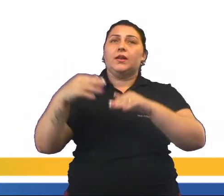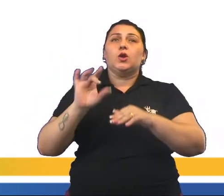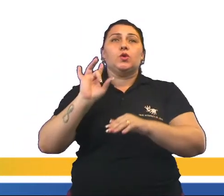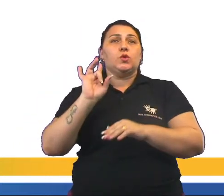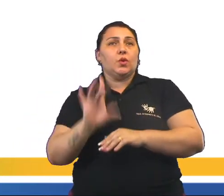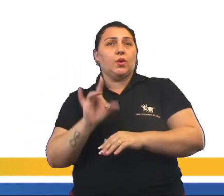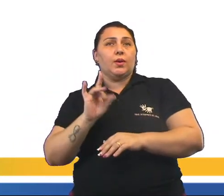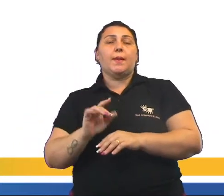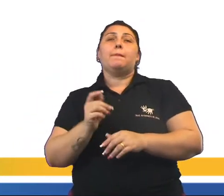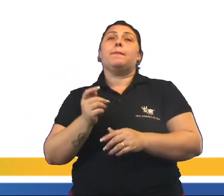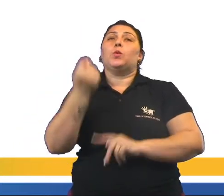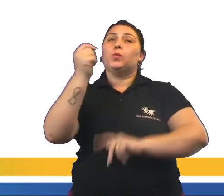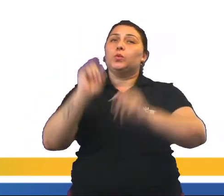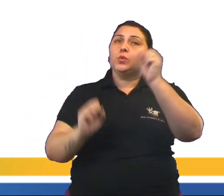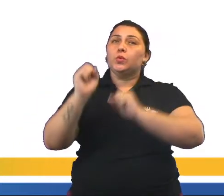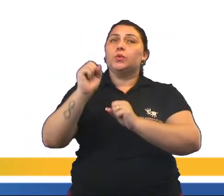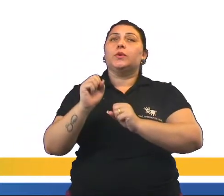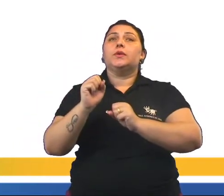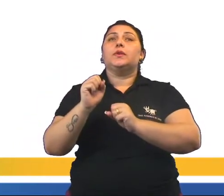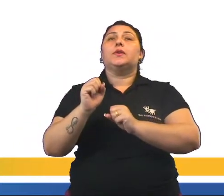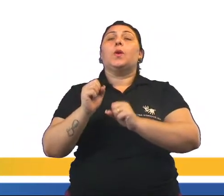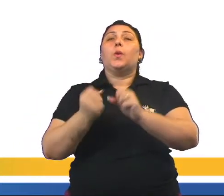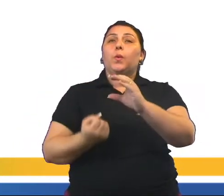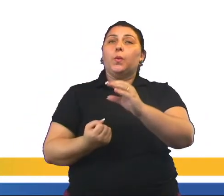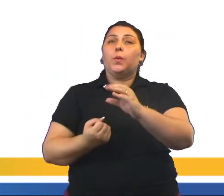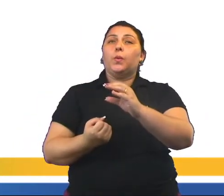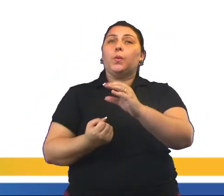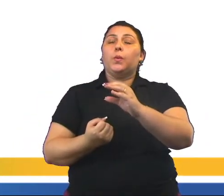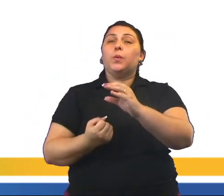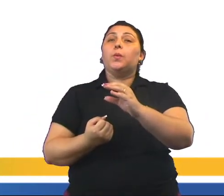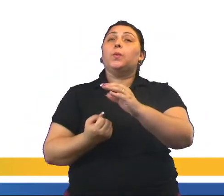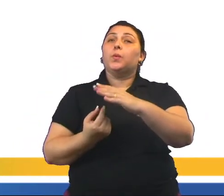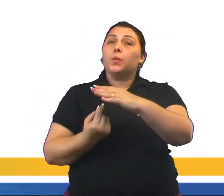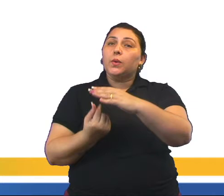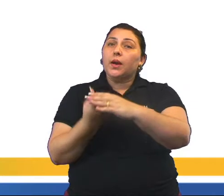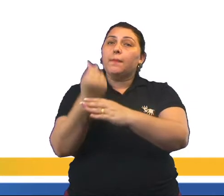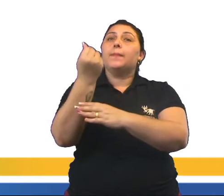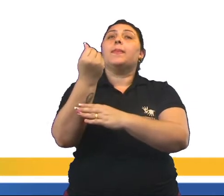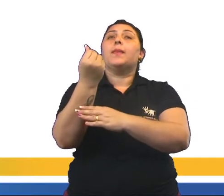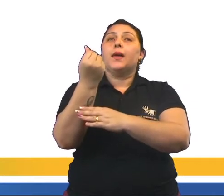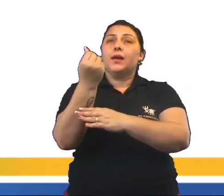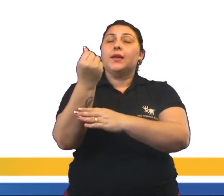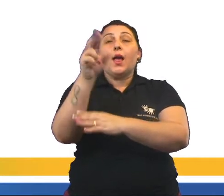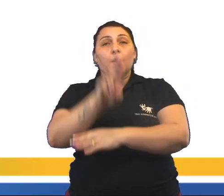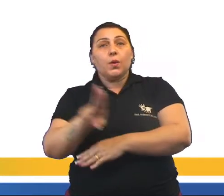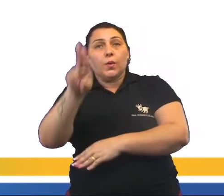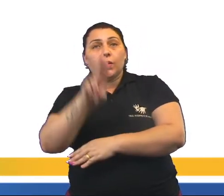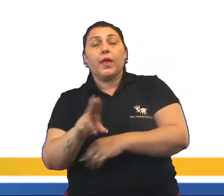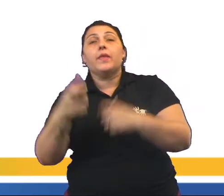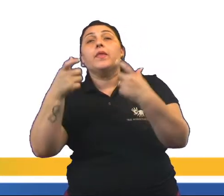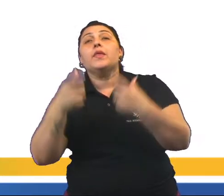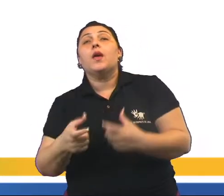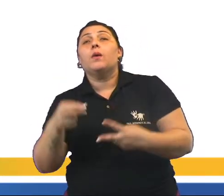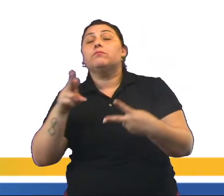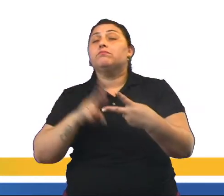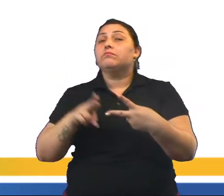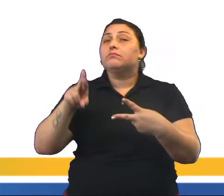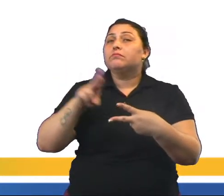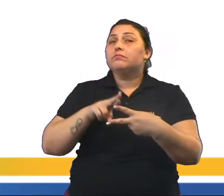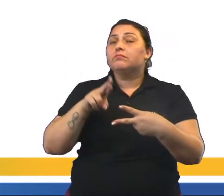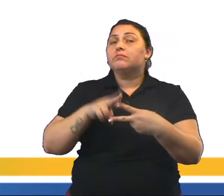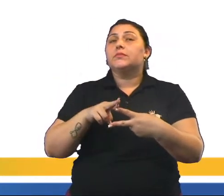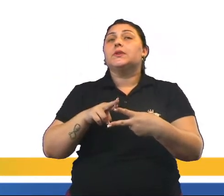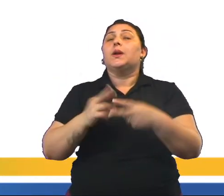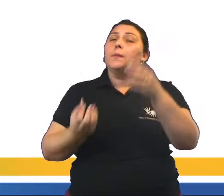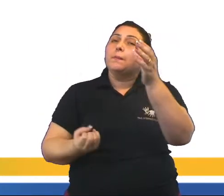não é qualquer um, mas o industrial, capitalista e consumista. Por exemplo, da onde vêm os recursos para